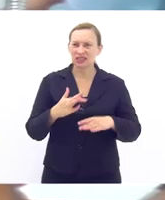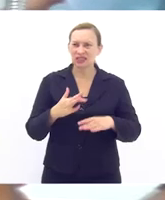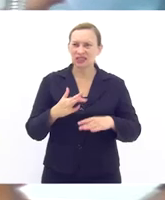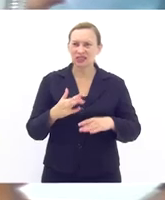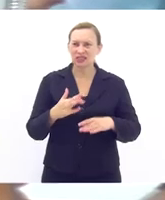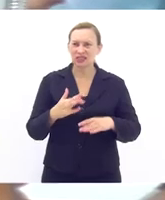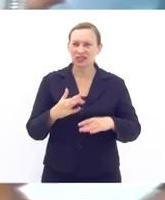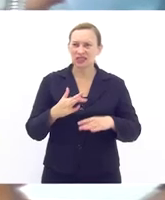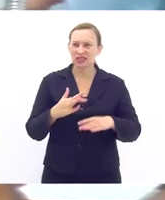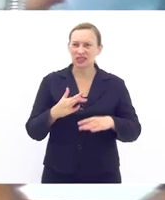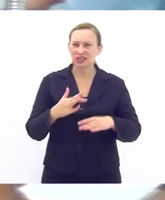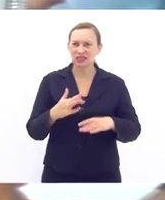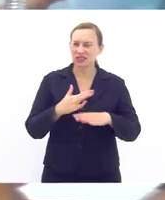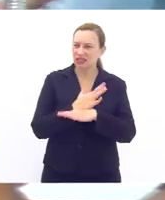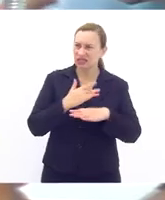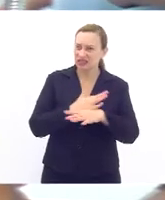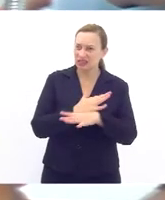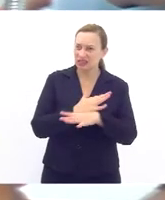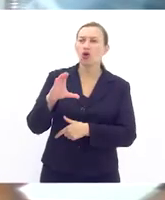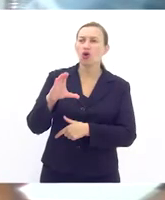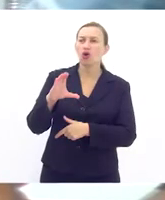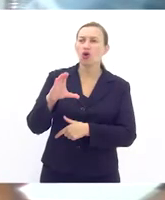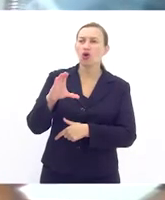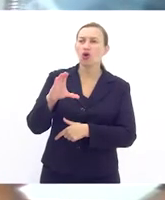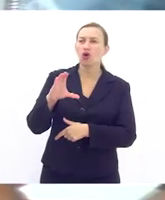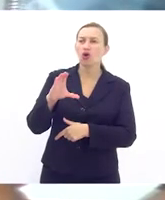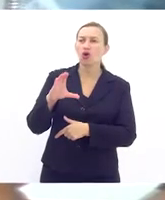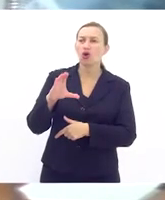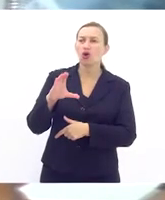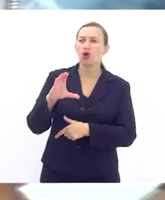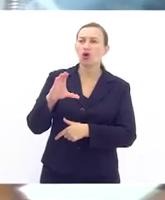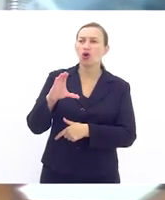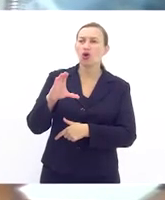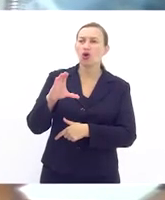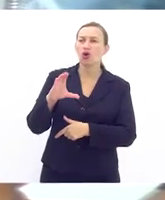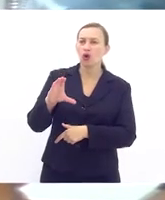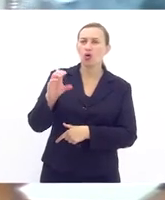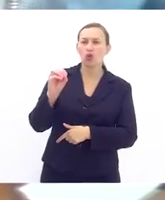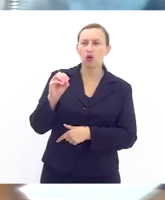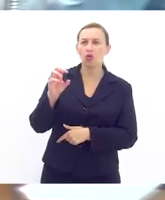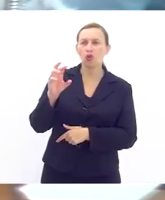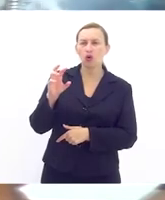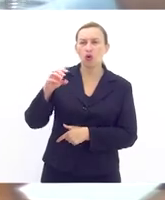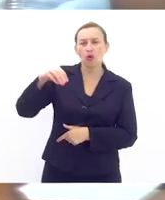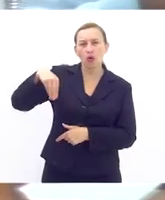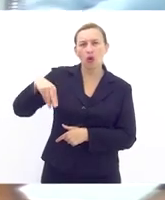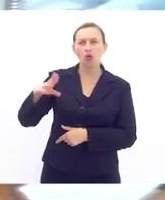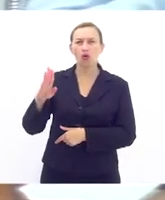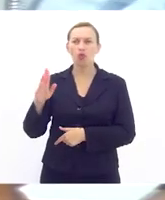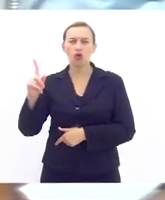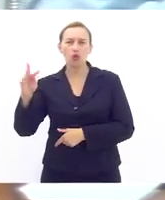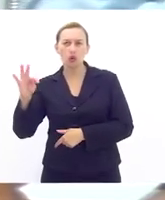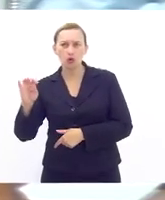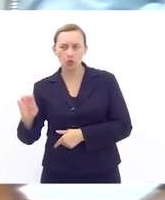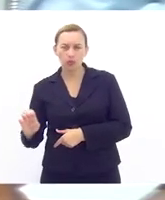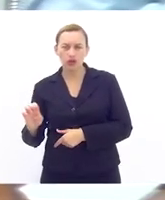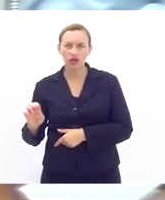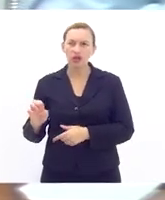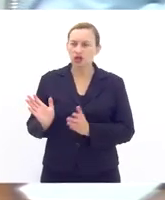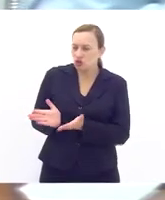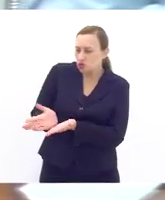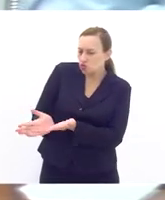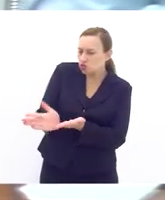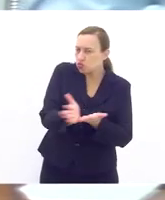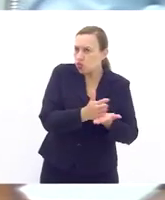limpeza urbana corte de conservação com Lourdes a gente juntou esses órgãos todos escolhemos seis praias